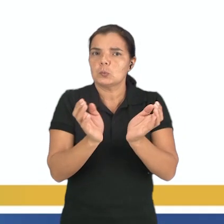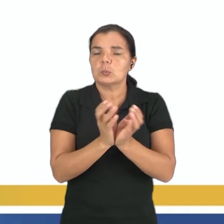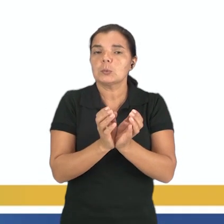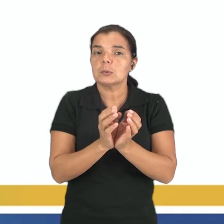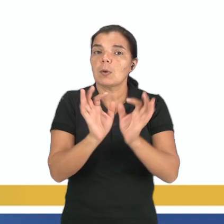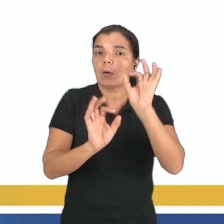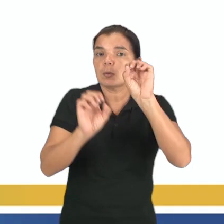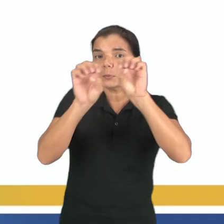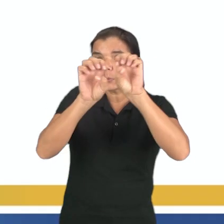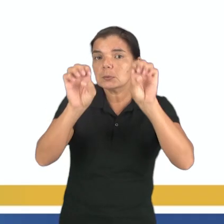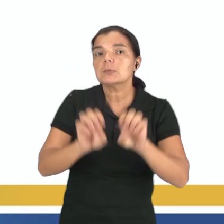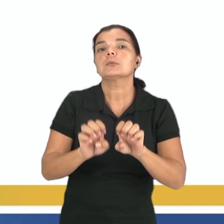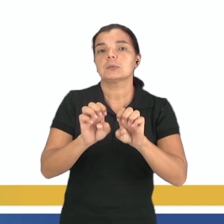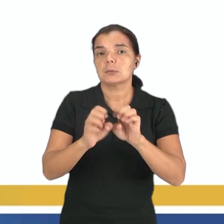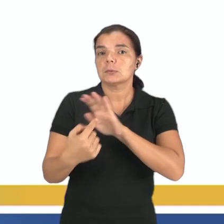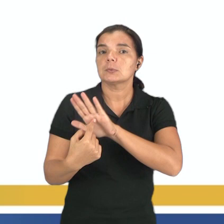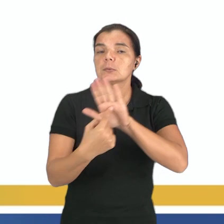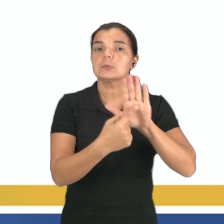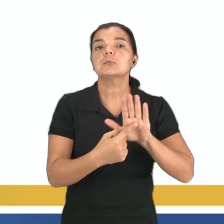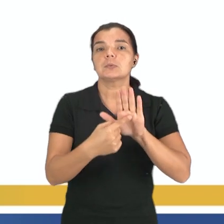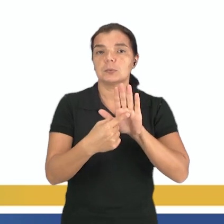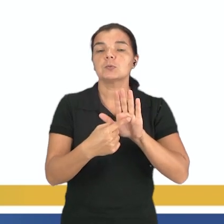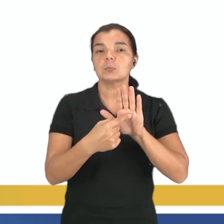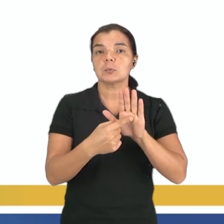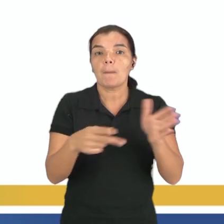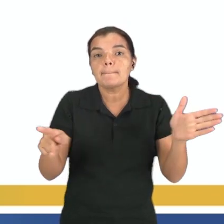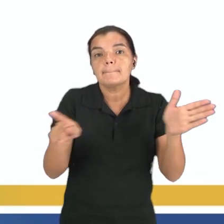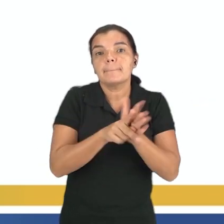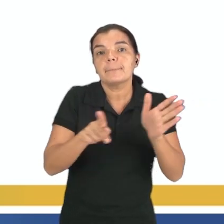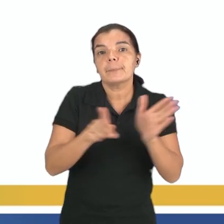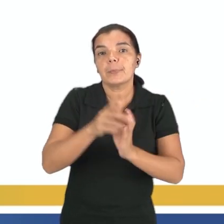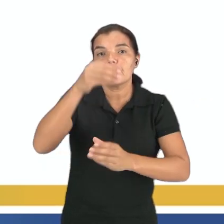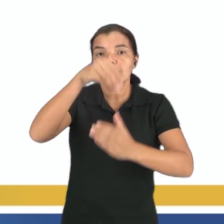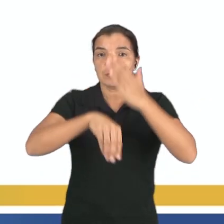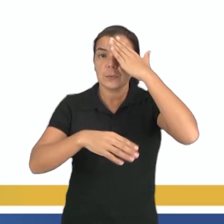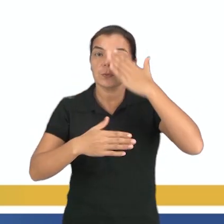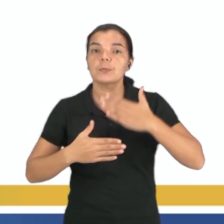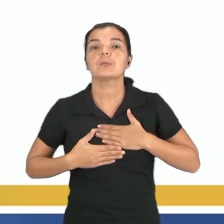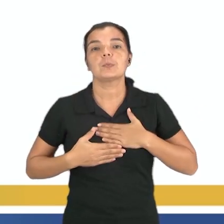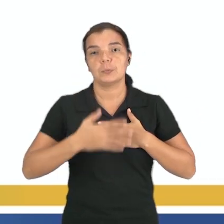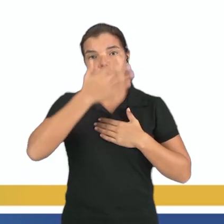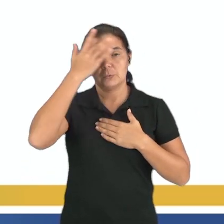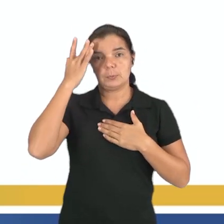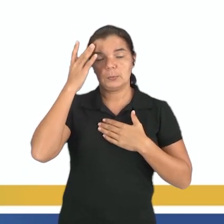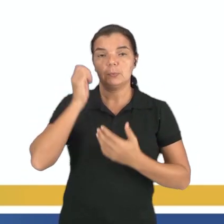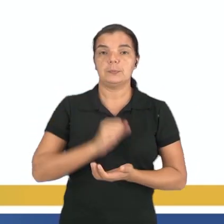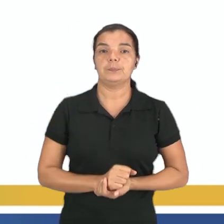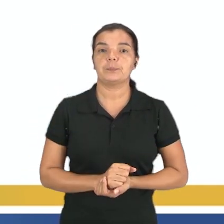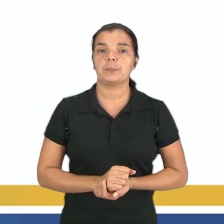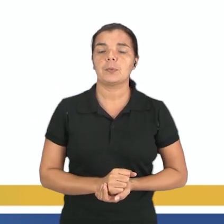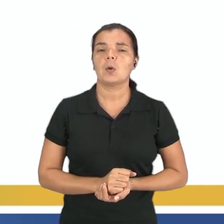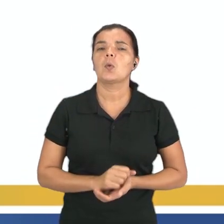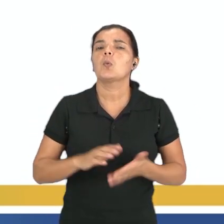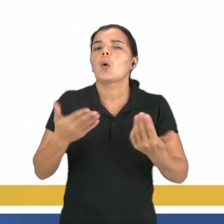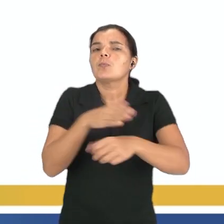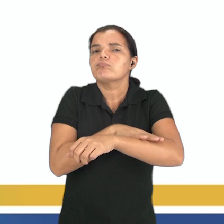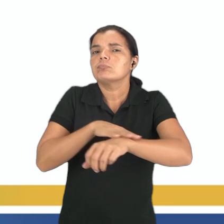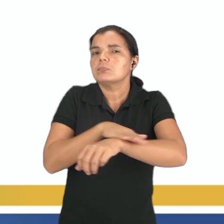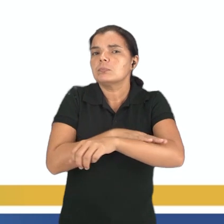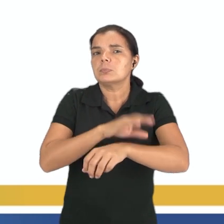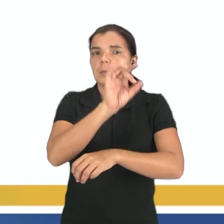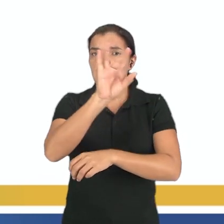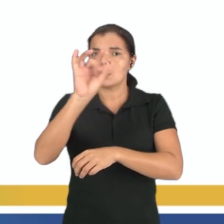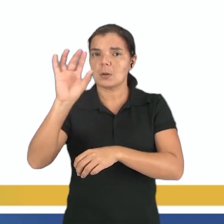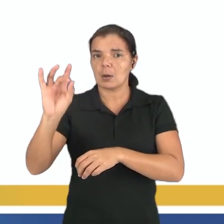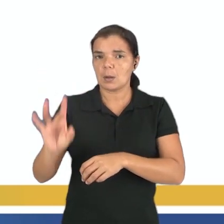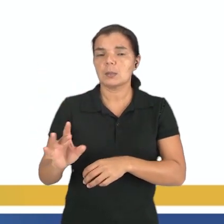são estruturas que vão apresentar uma função específica dentro do corpo dos seres vivos. O tipo de tecido que compõe